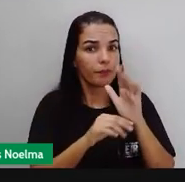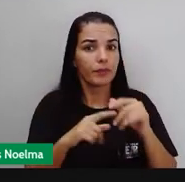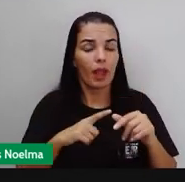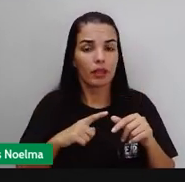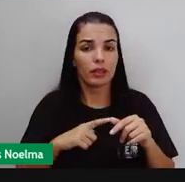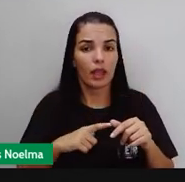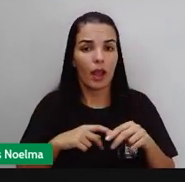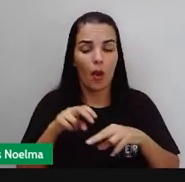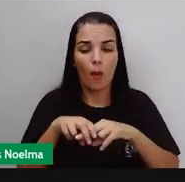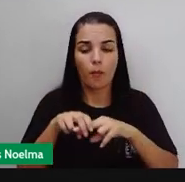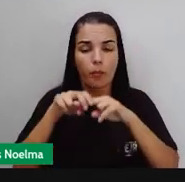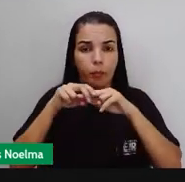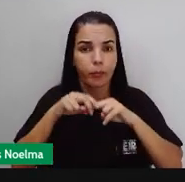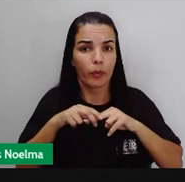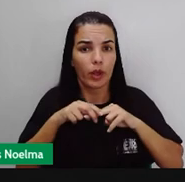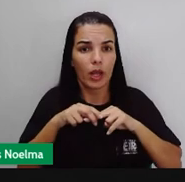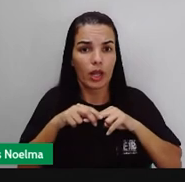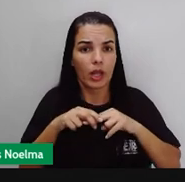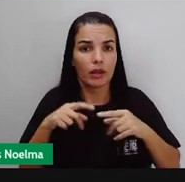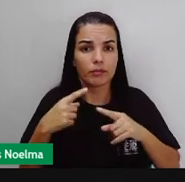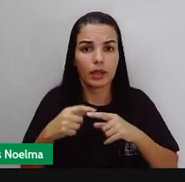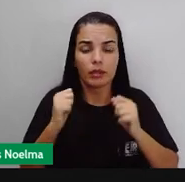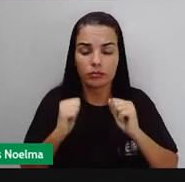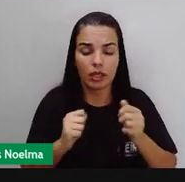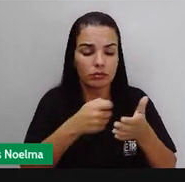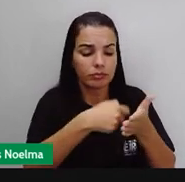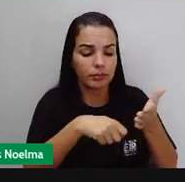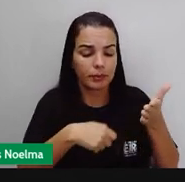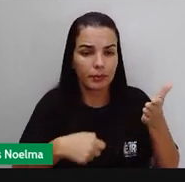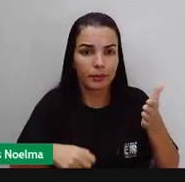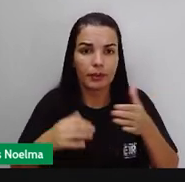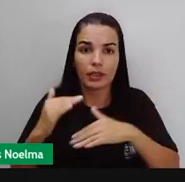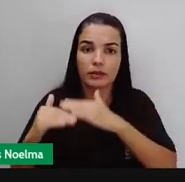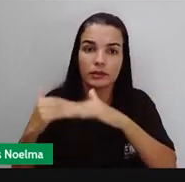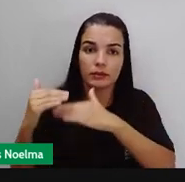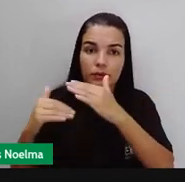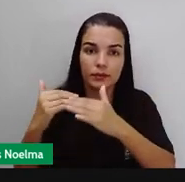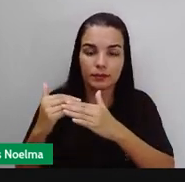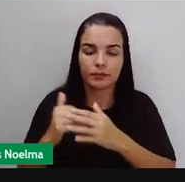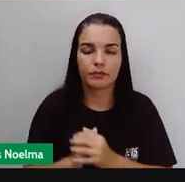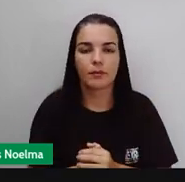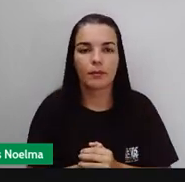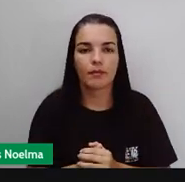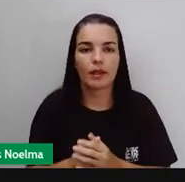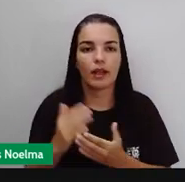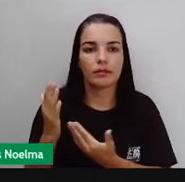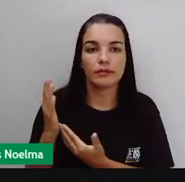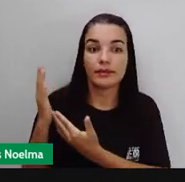partir do motivo selecionado na ficha, vocês vão desenvolver um texto,